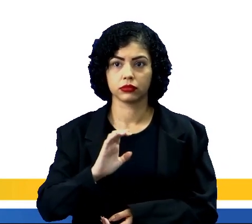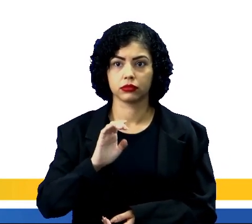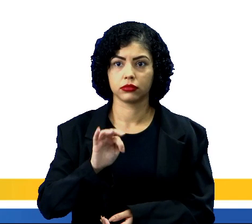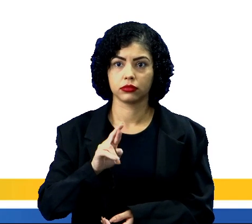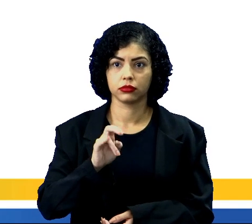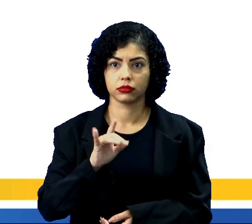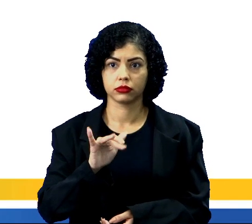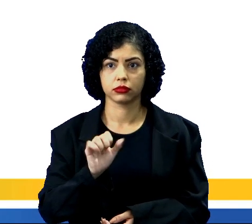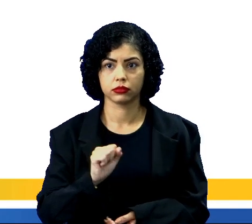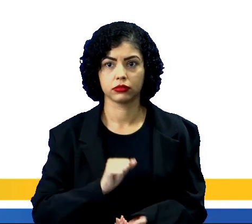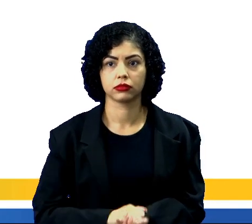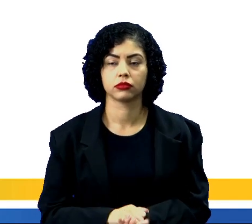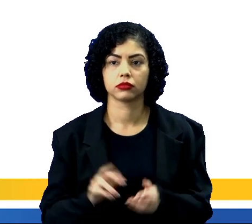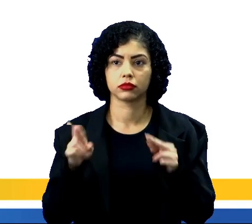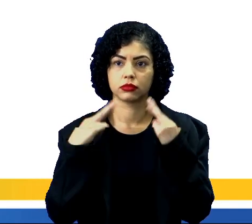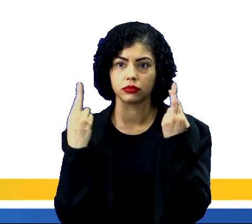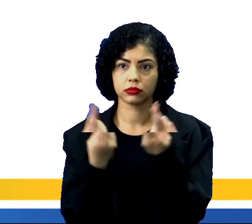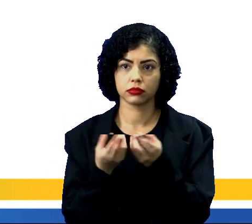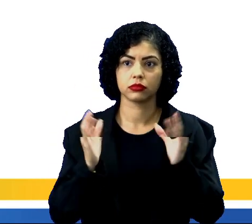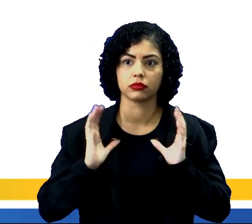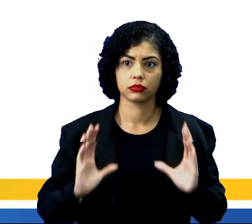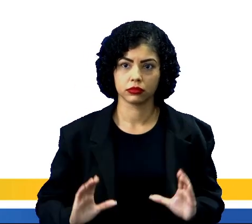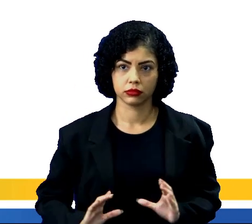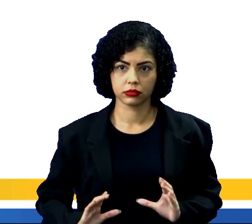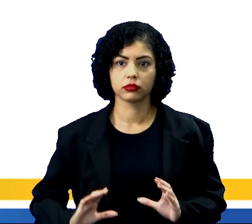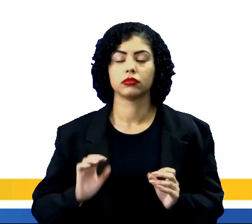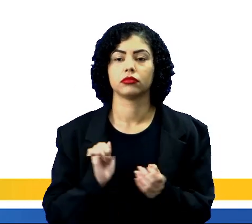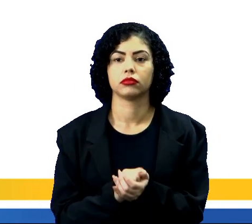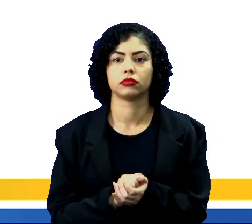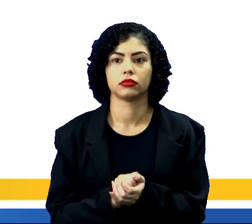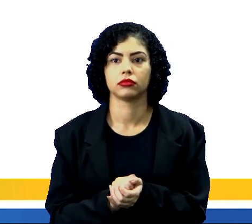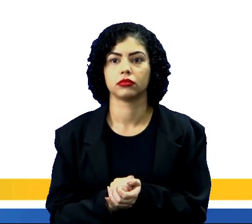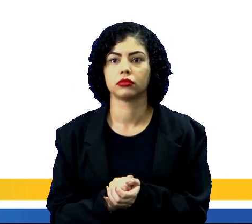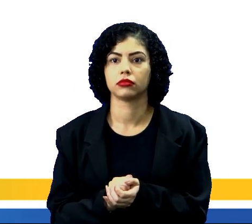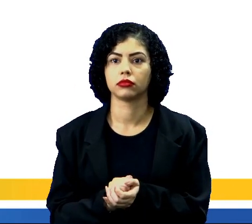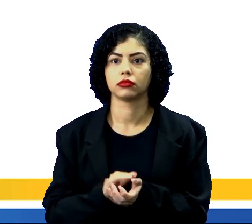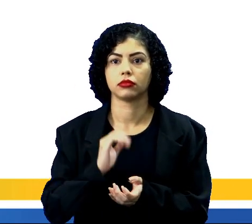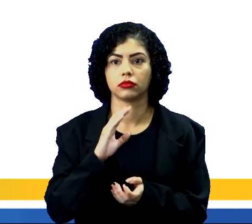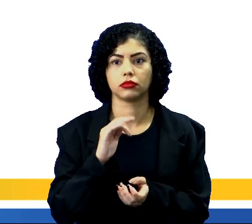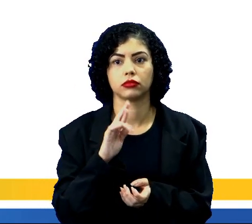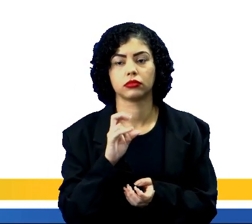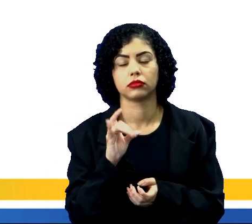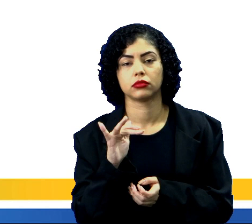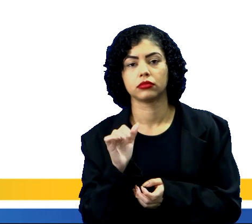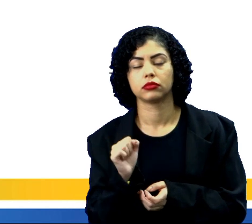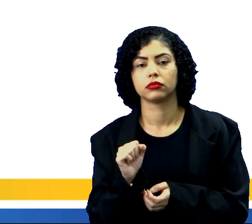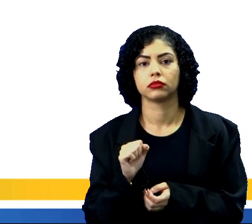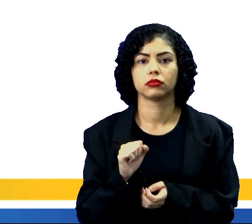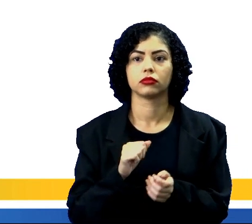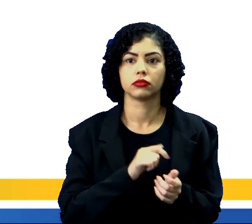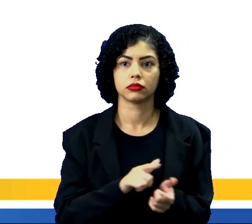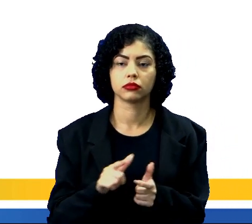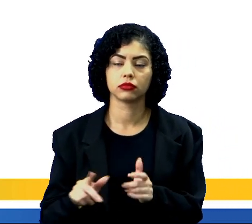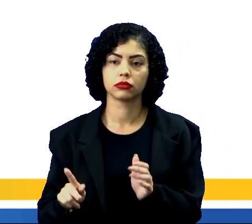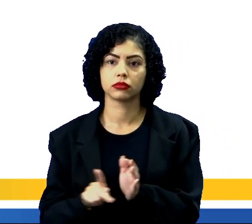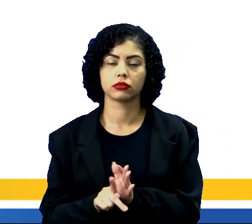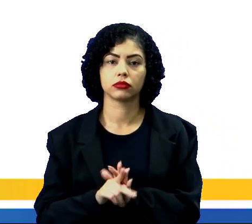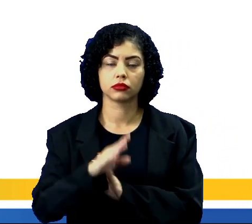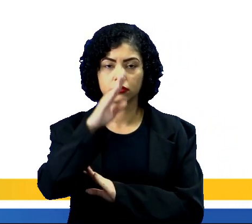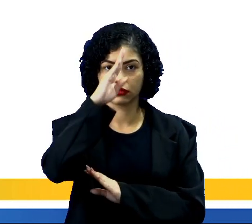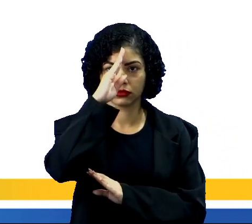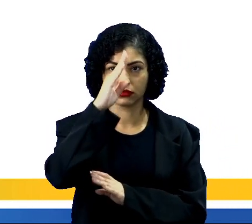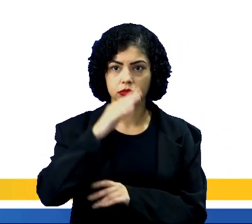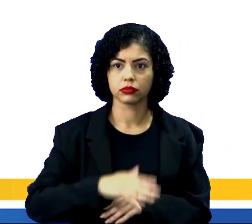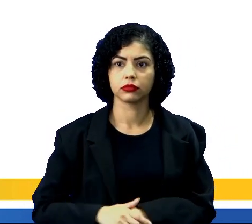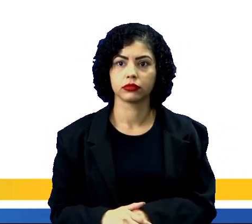Assembleia Centuriata era a reunião dos cidadãos em centúrias, que eram unidades do